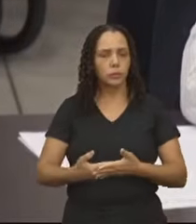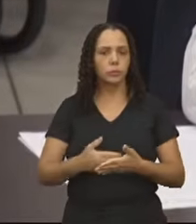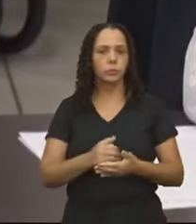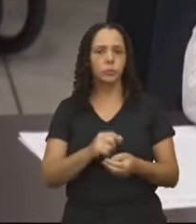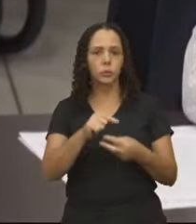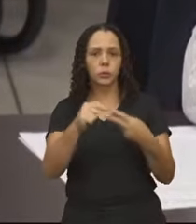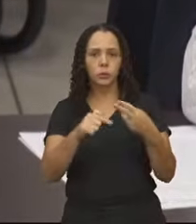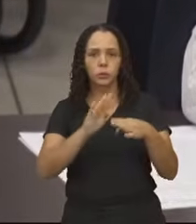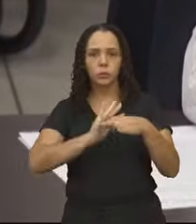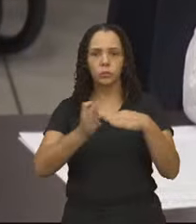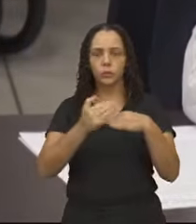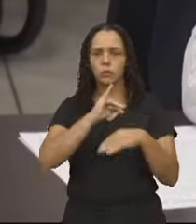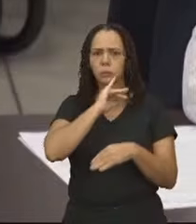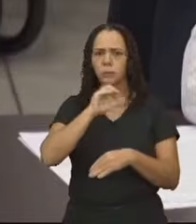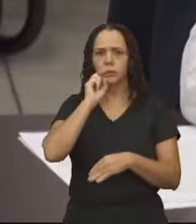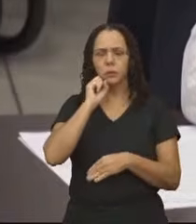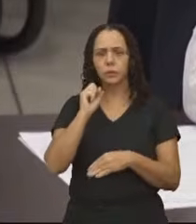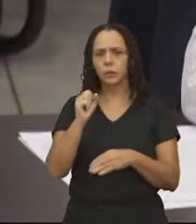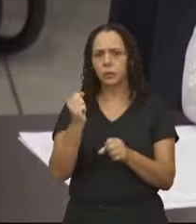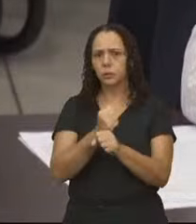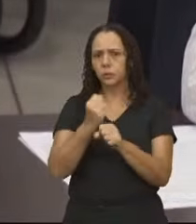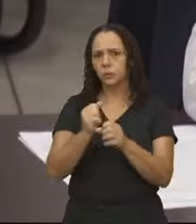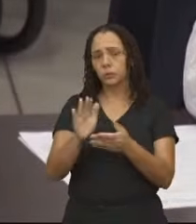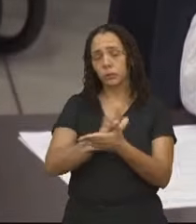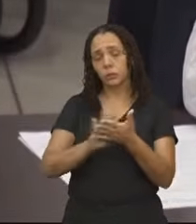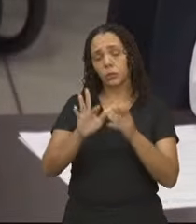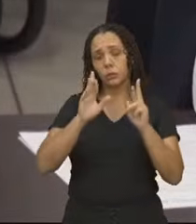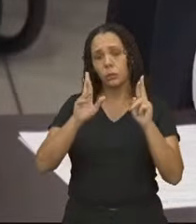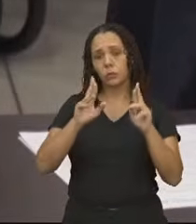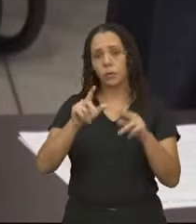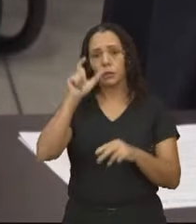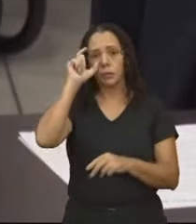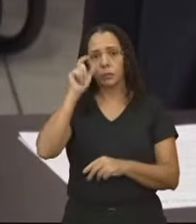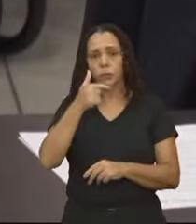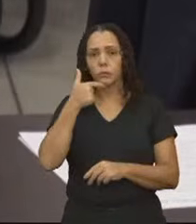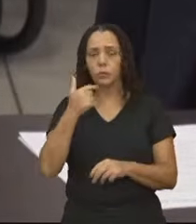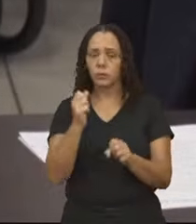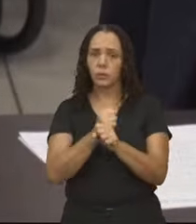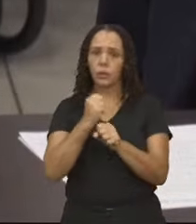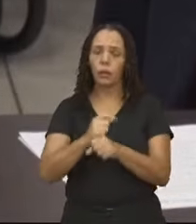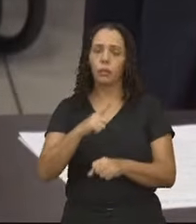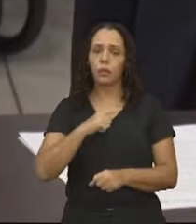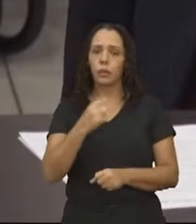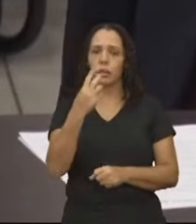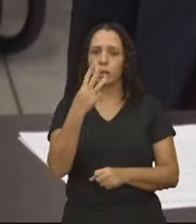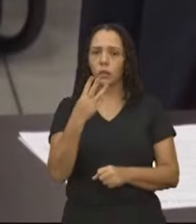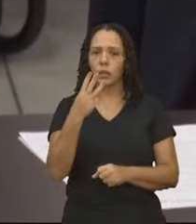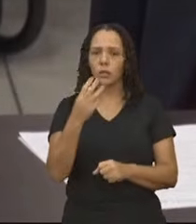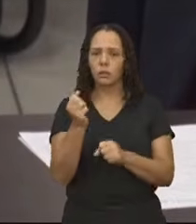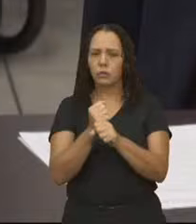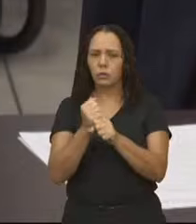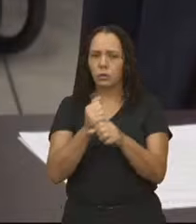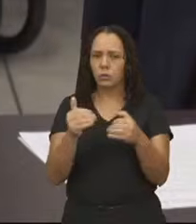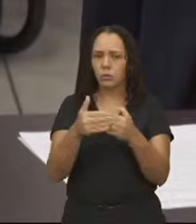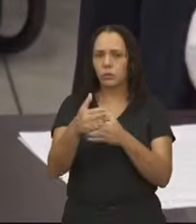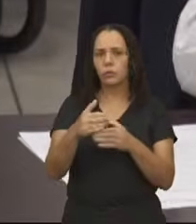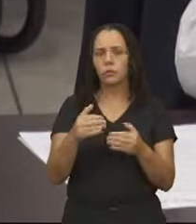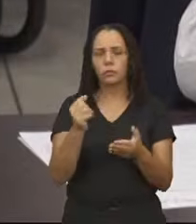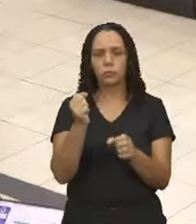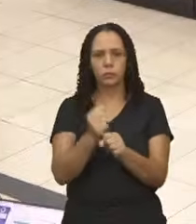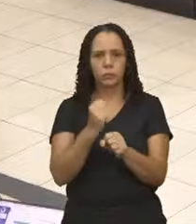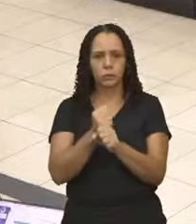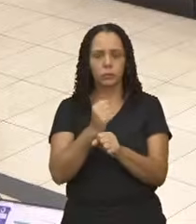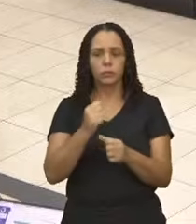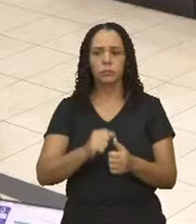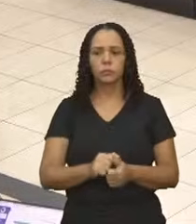O Isaías não entregou, agora eu espero que o Celso entregue. Tem mais 3 anos e pouquinho para entregar. Presidente, não